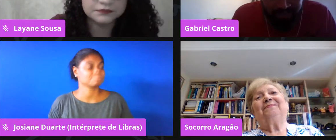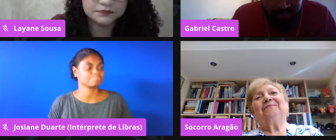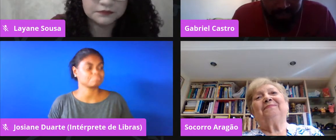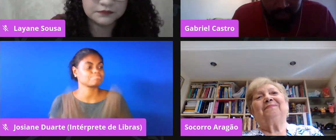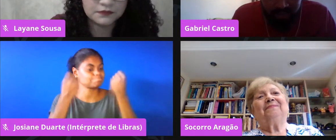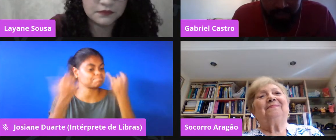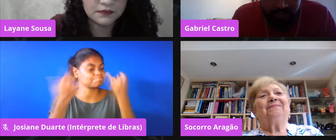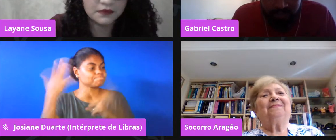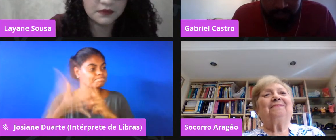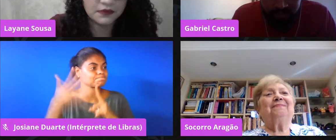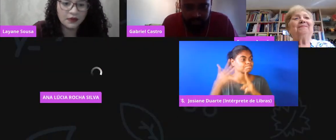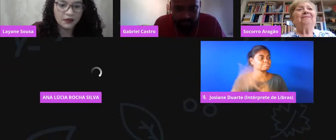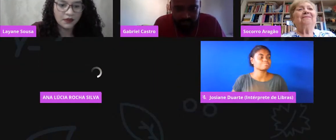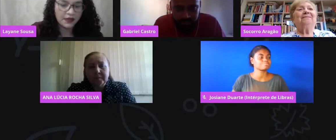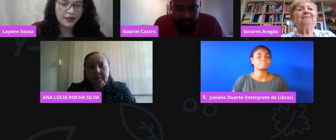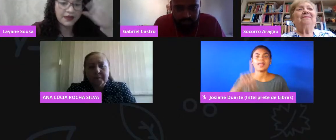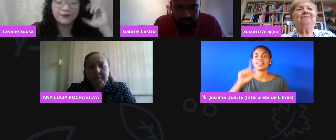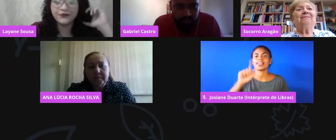Laiane.